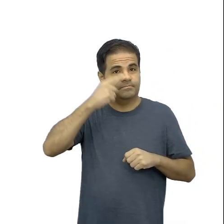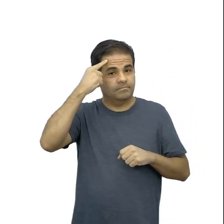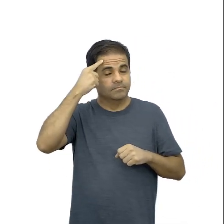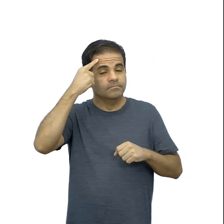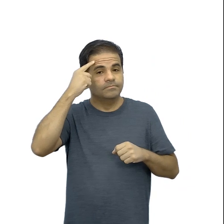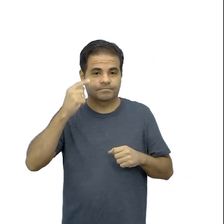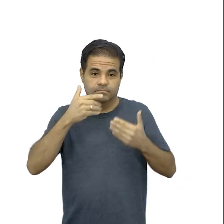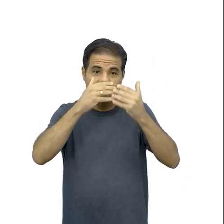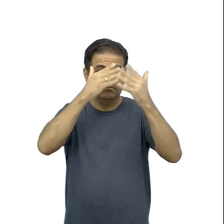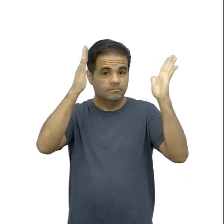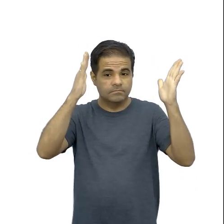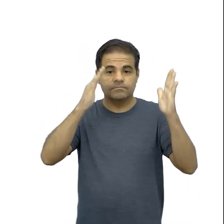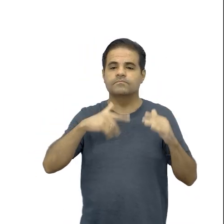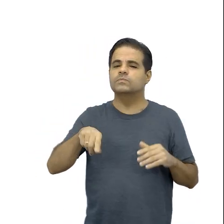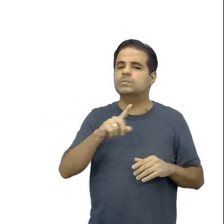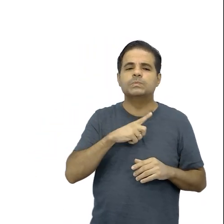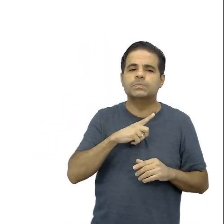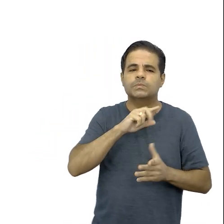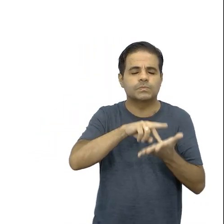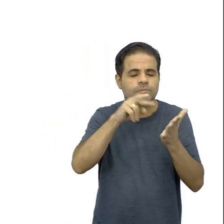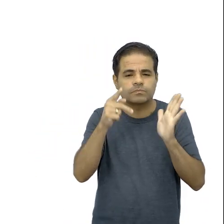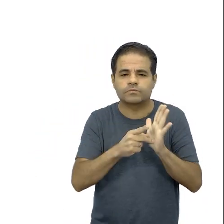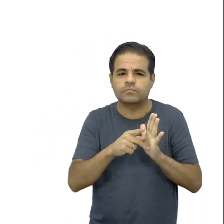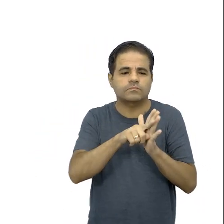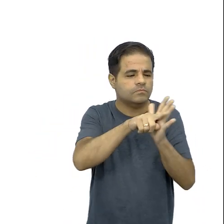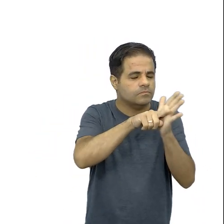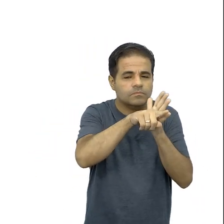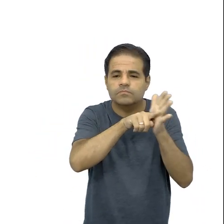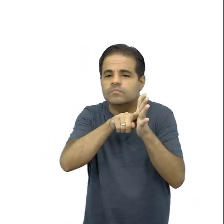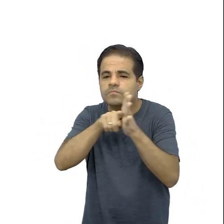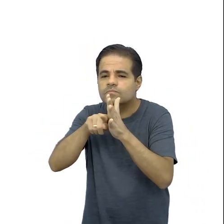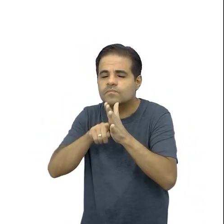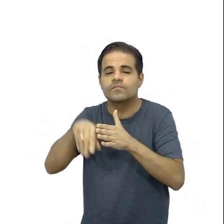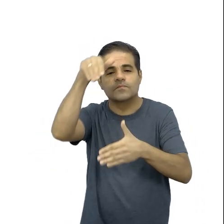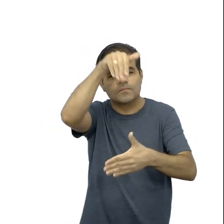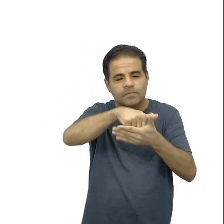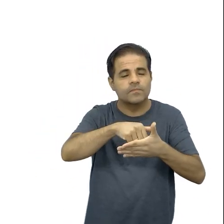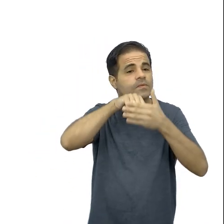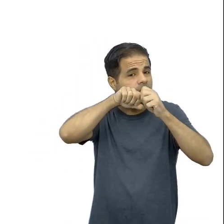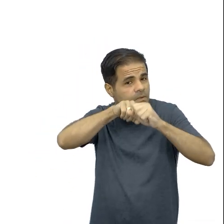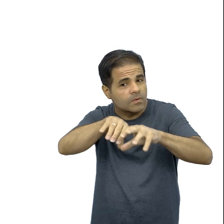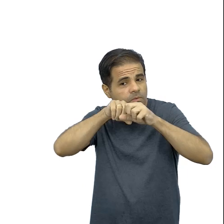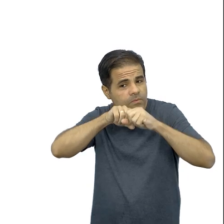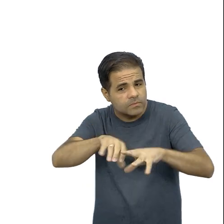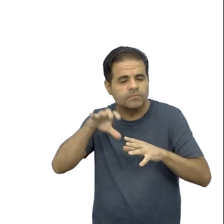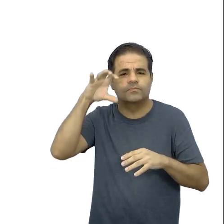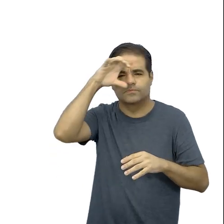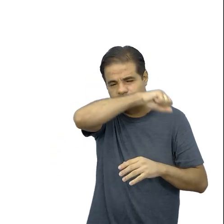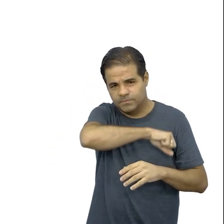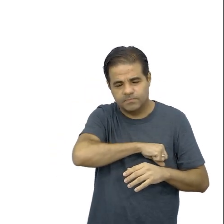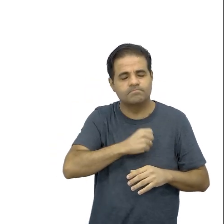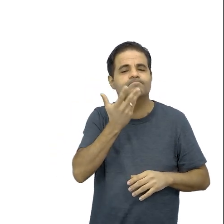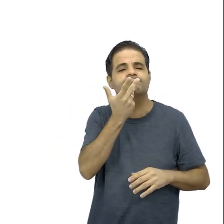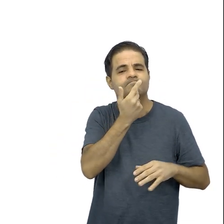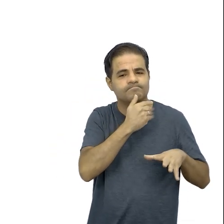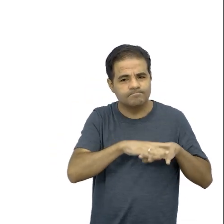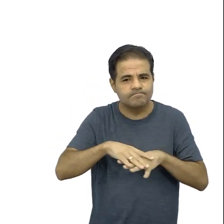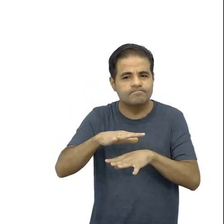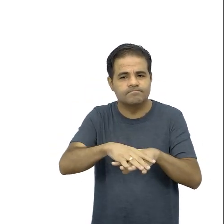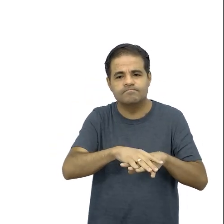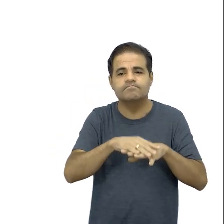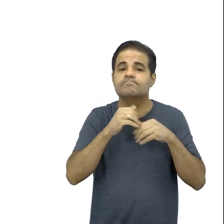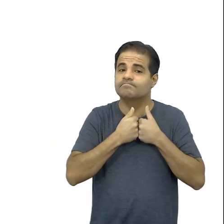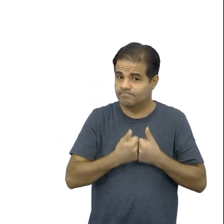mente inicialmente do que seria uma investigação dentro do ensino e aprendizagem de matemática. Tá bem,